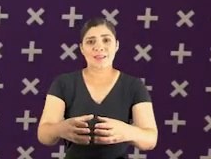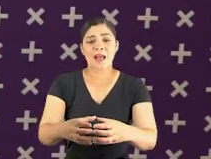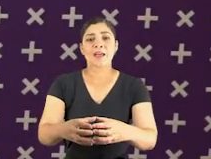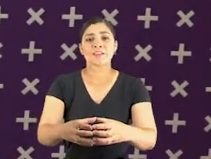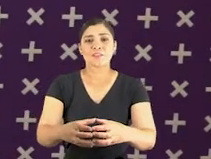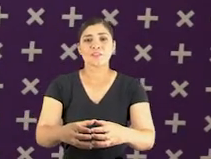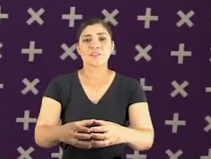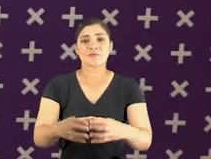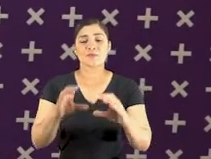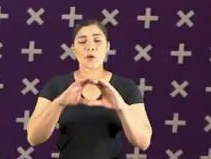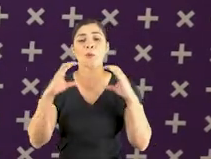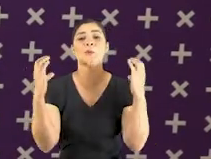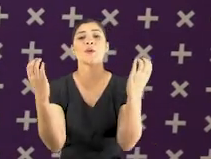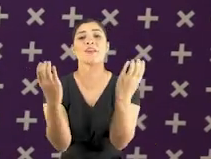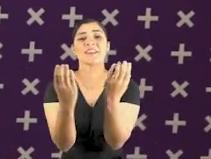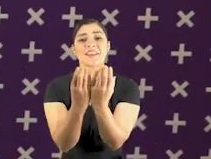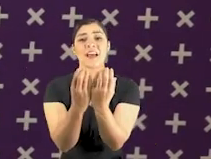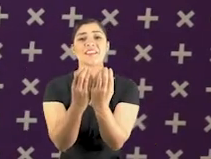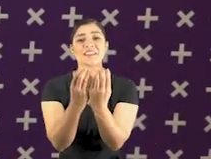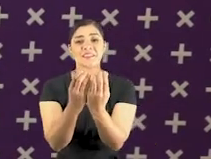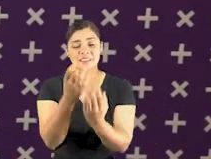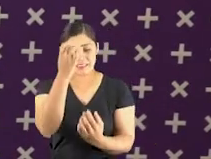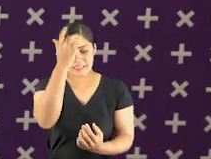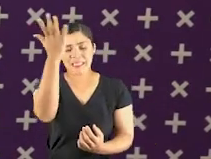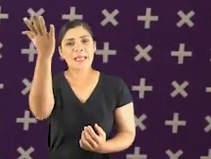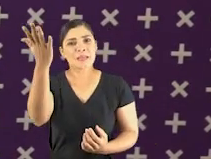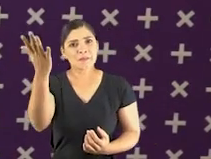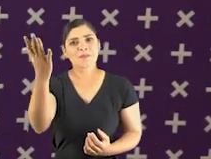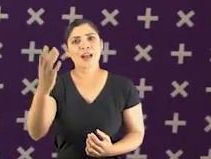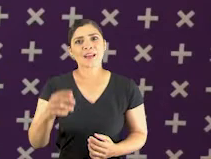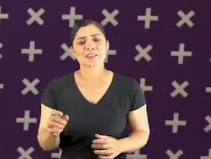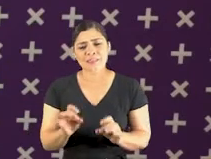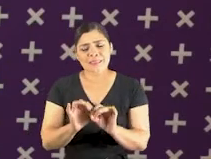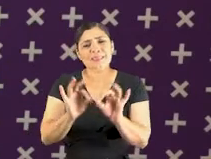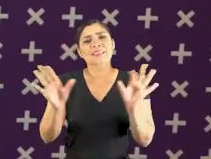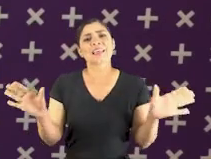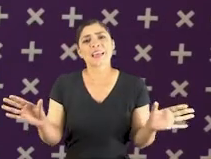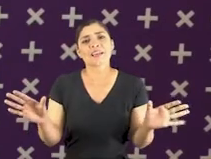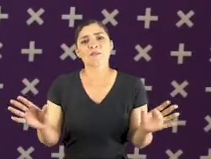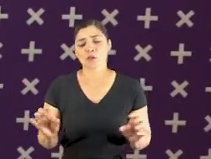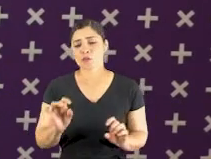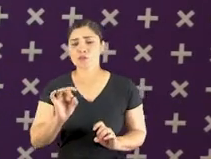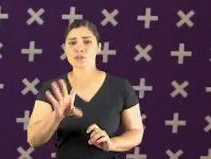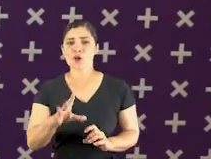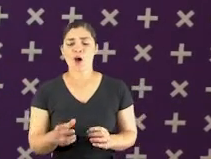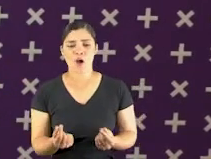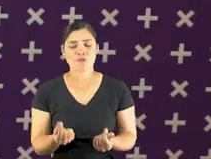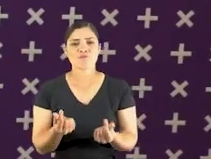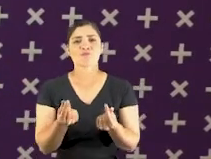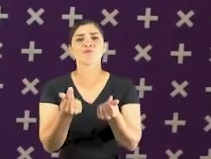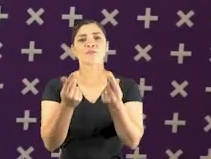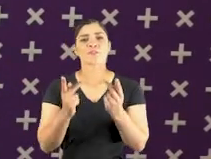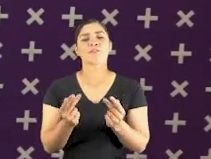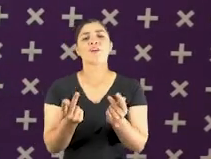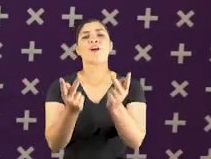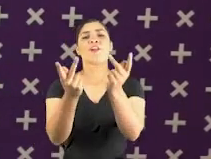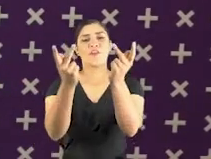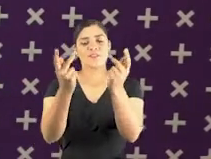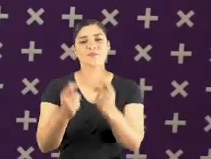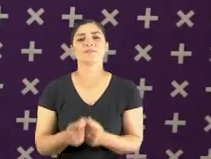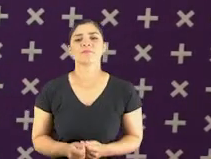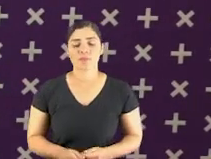naquela região né na simples iniciativas que capilar Isa de uma maneira incrível e só representa Grande para todo mundo